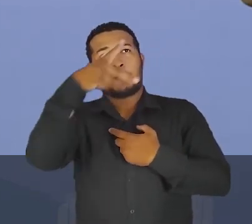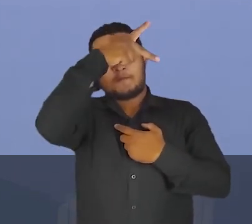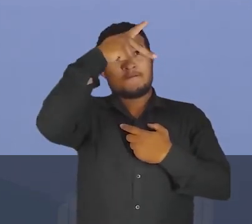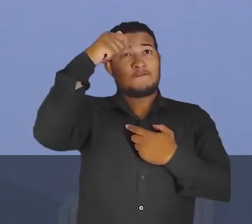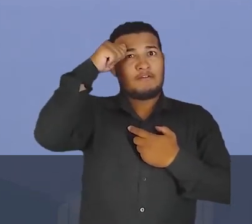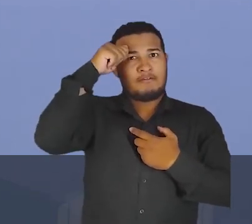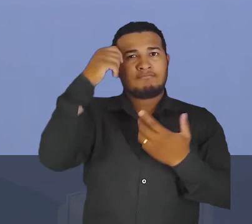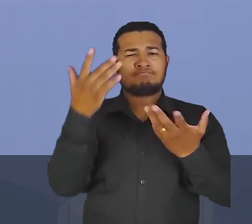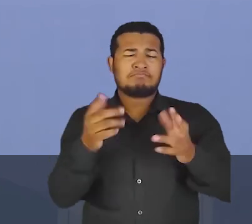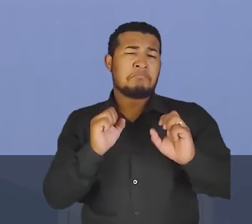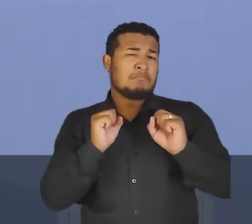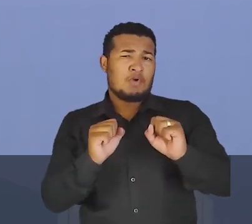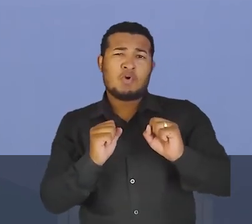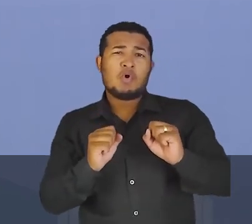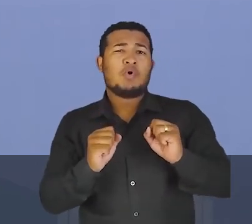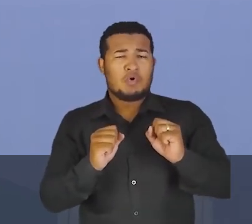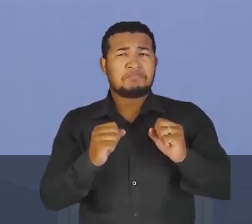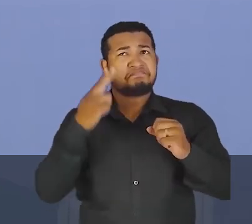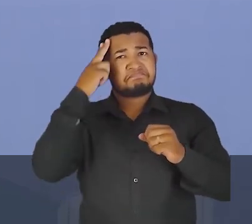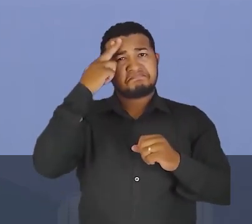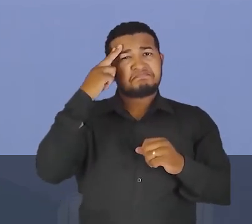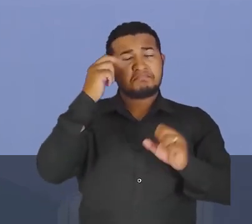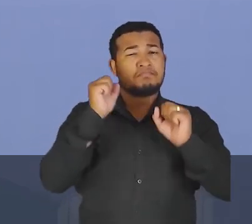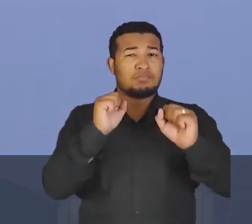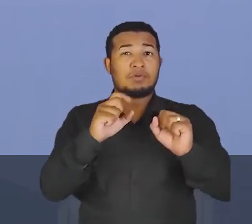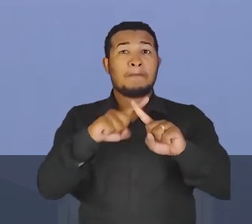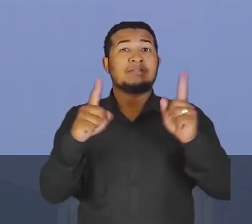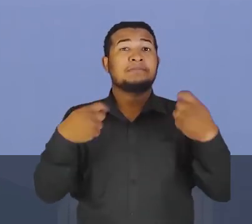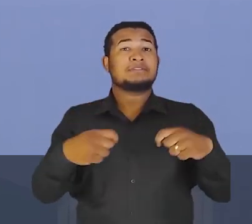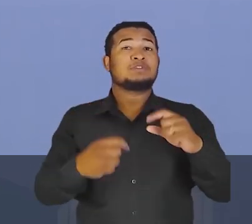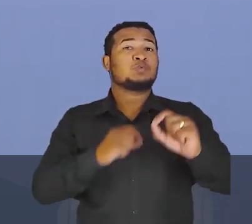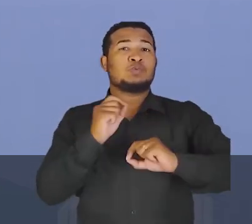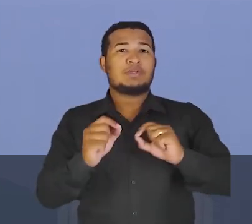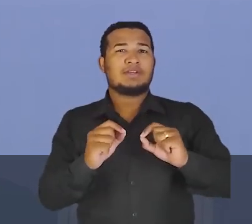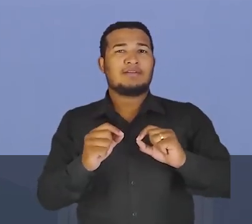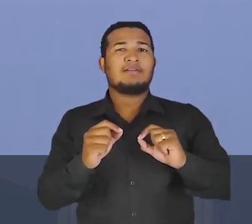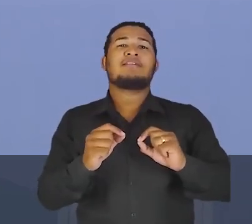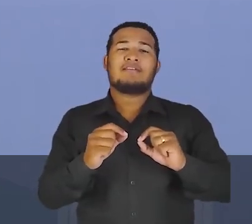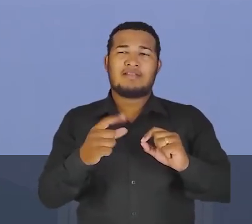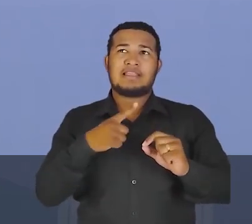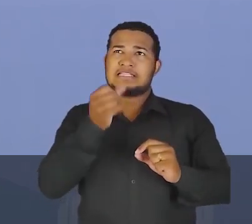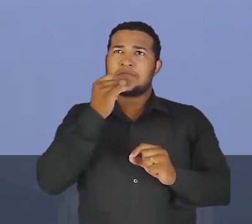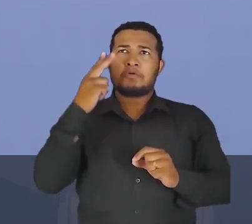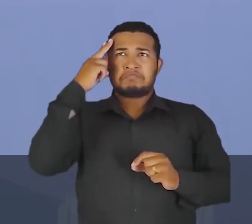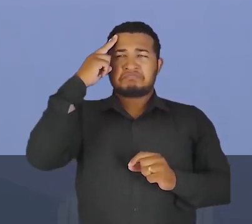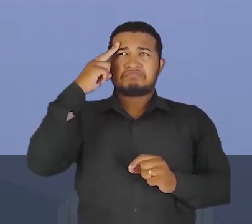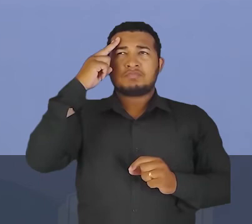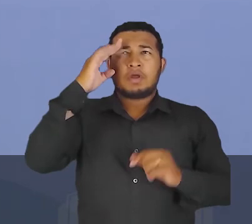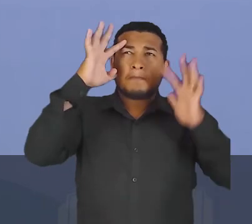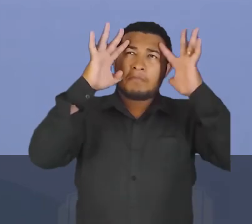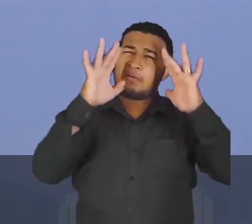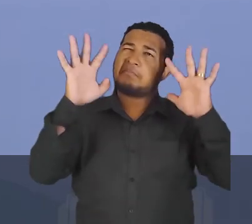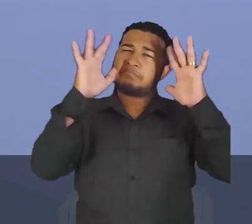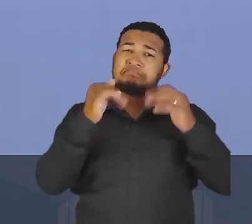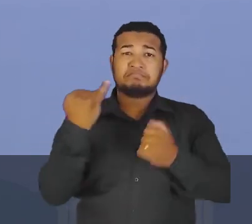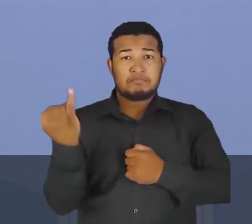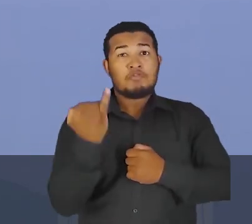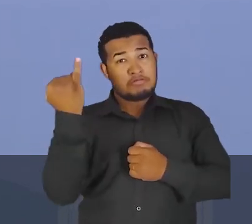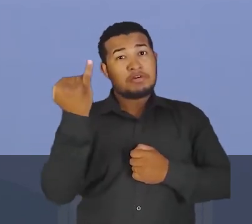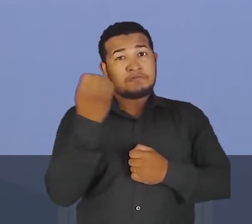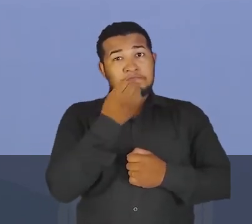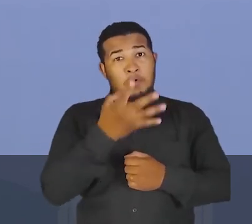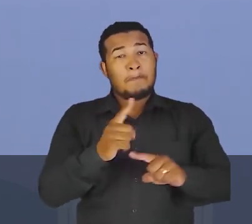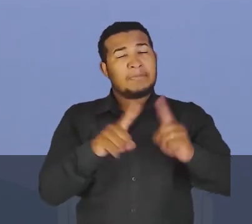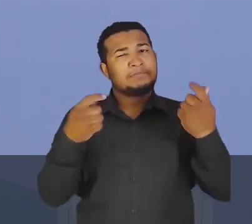altos. Você pode ter esse sonho. Que você tem, então, se você tem esse sonho, que é um sonho nobre, um sonho importante, que esse sonho